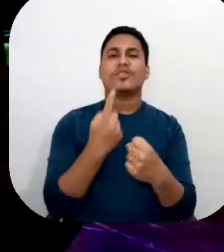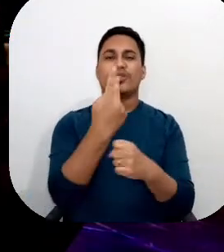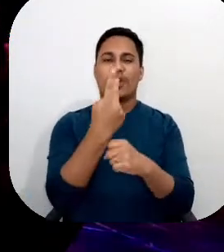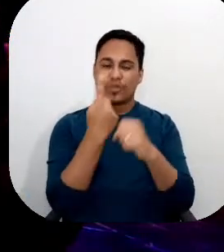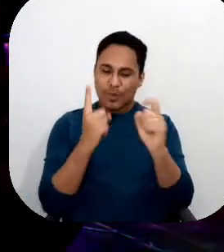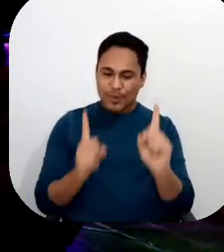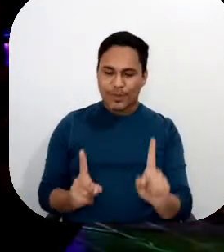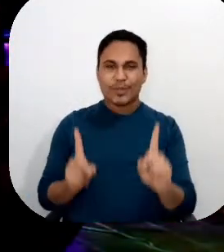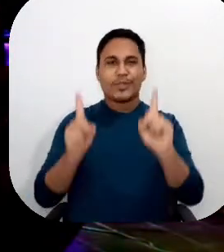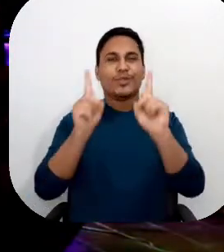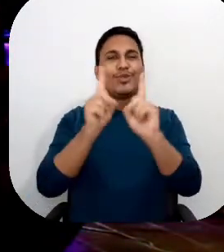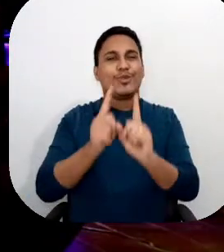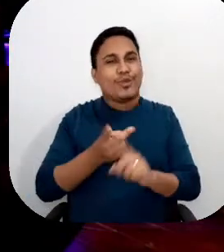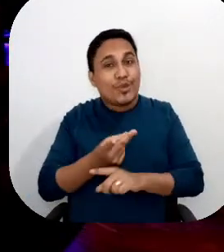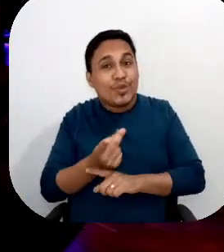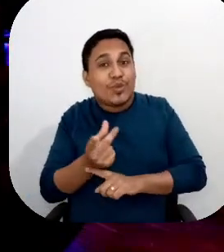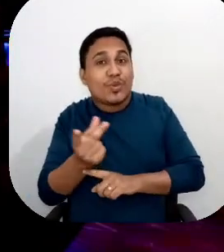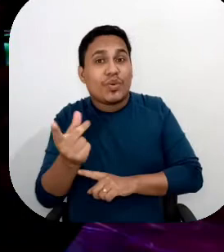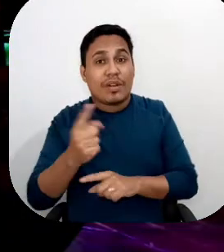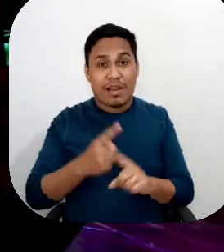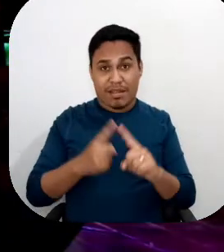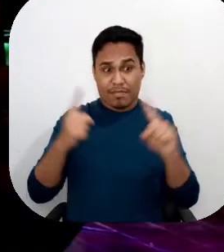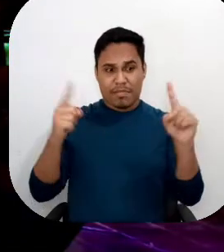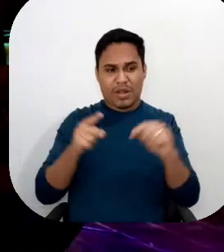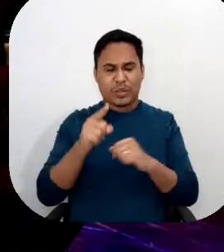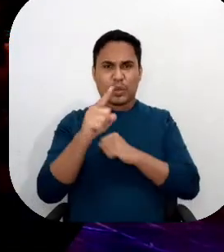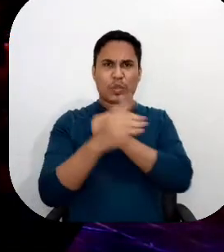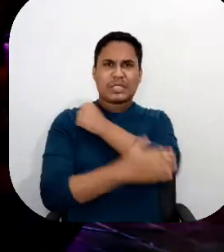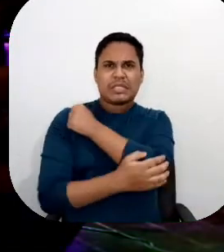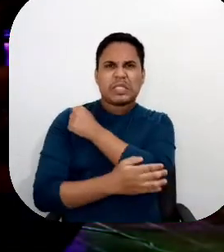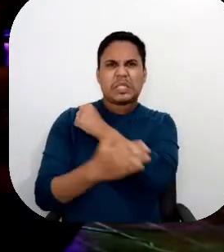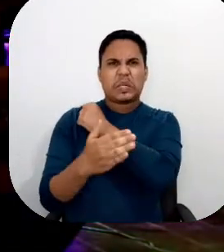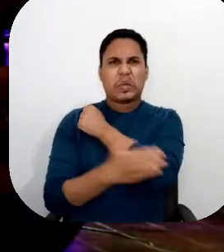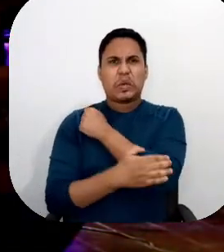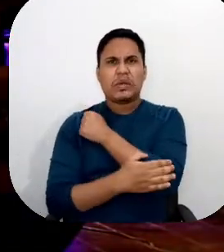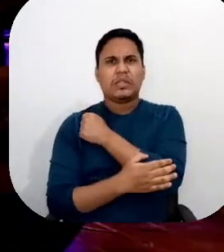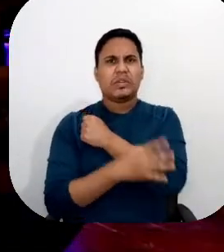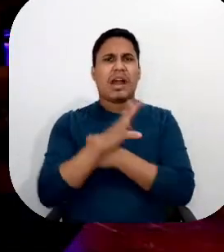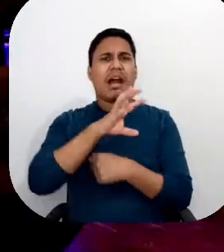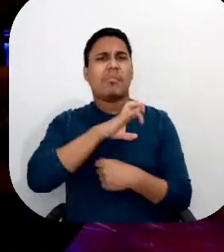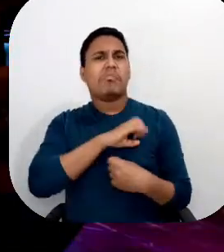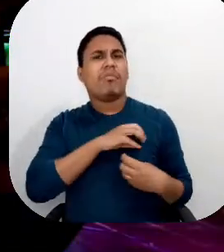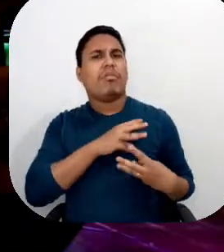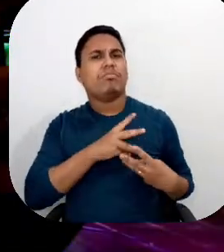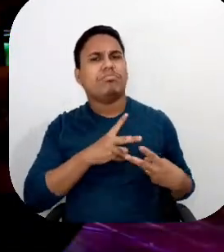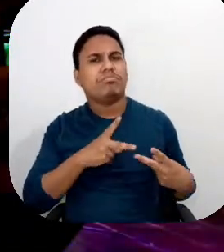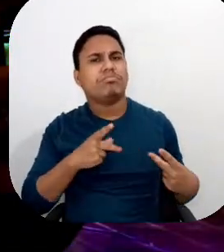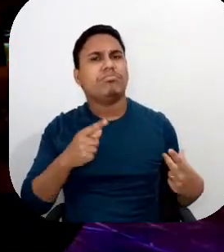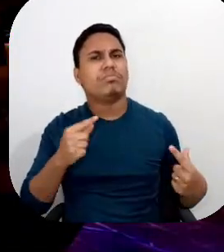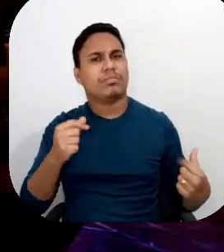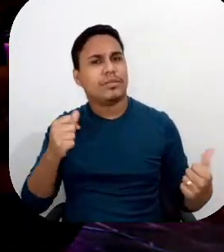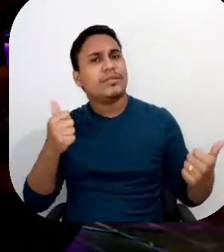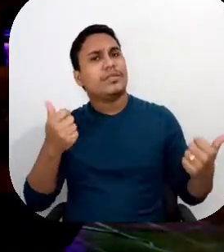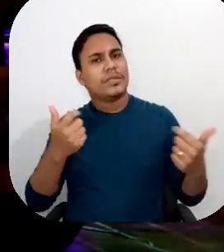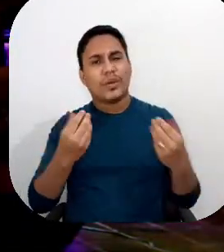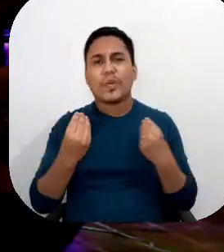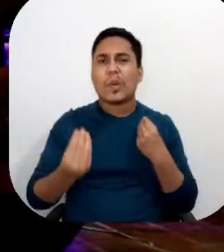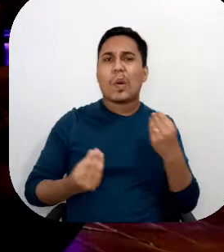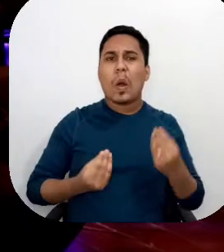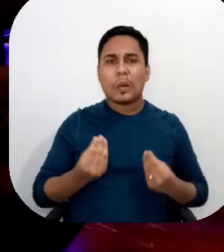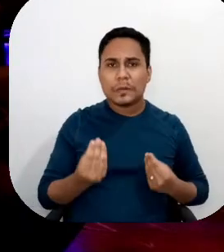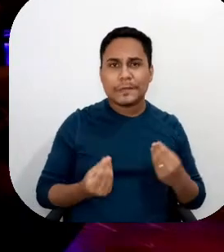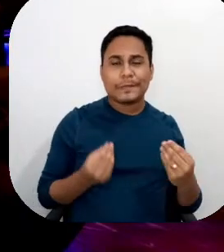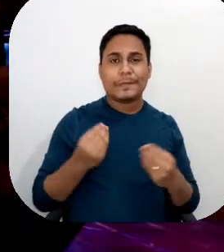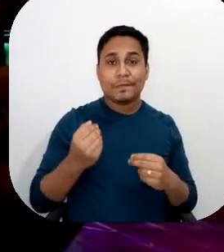pra ficar junto e a gente durar. Mas os ciúmes vai matando aos poucos esse amor louco no meu